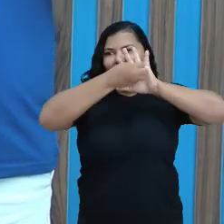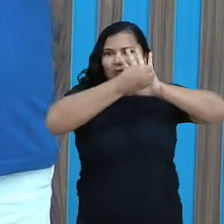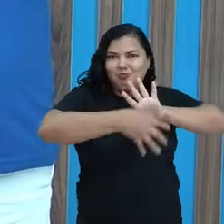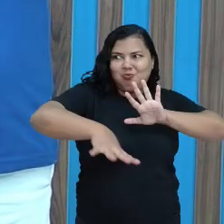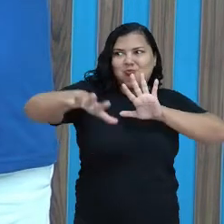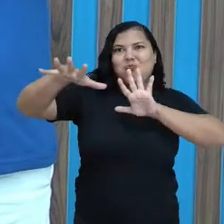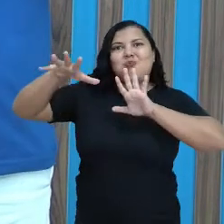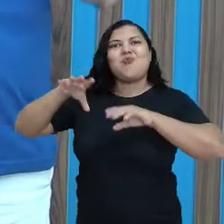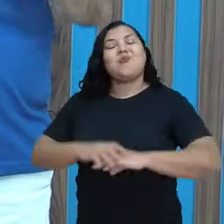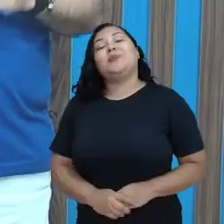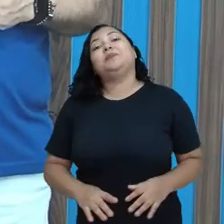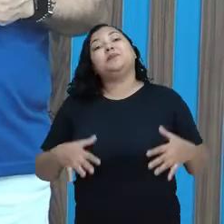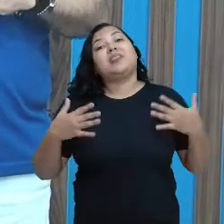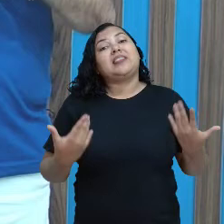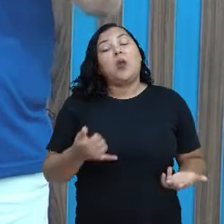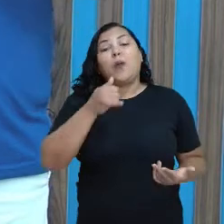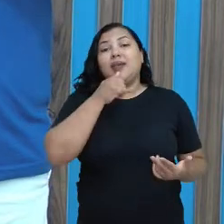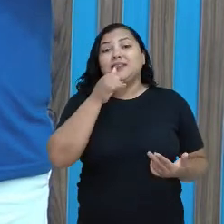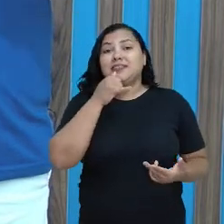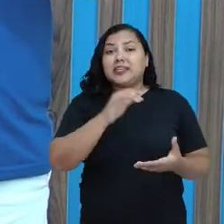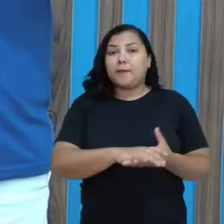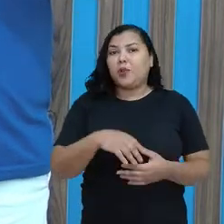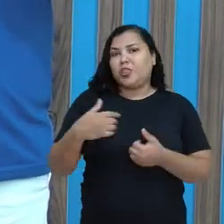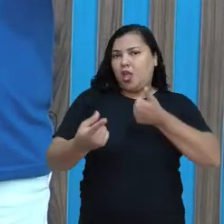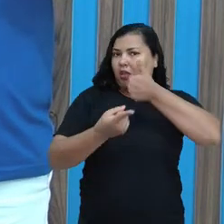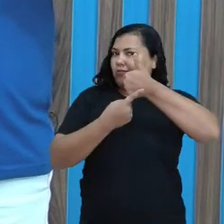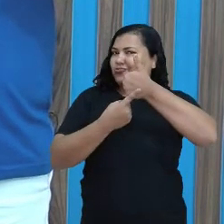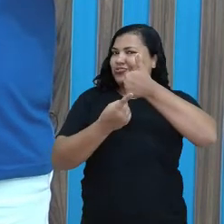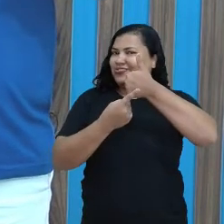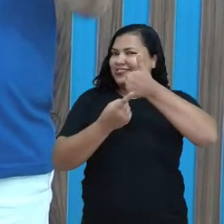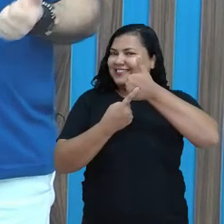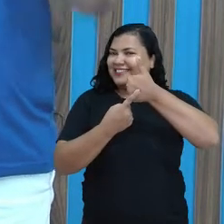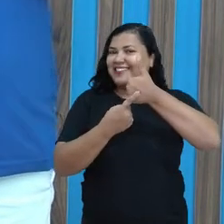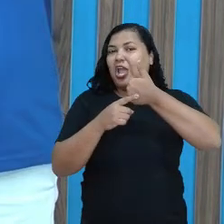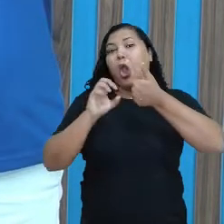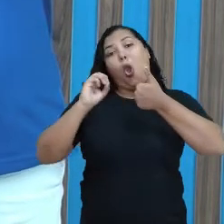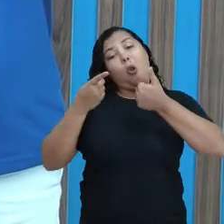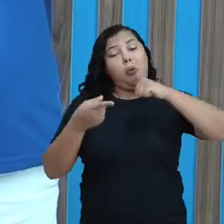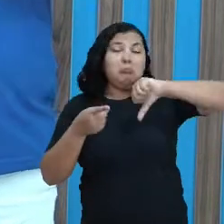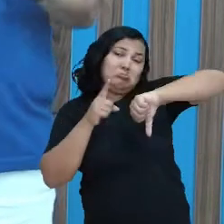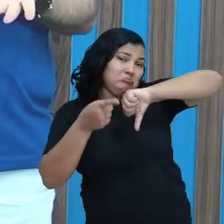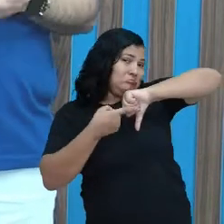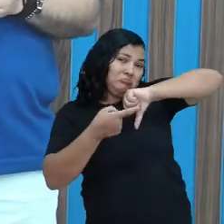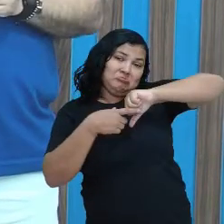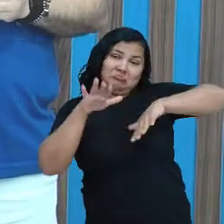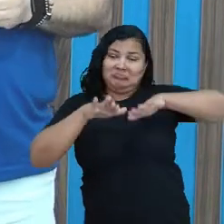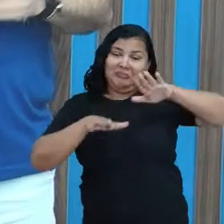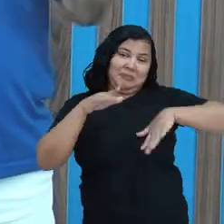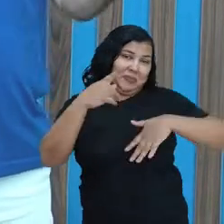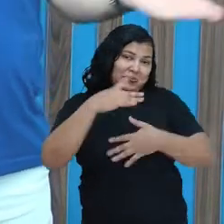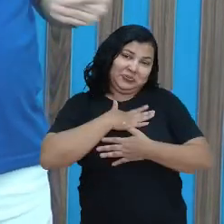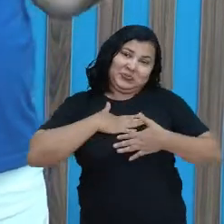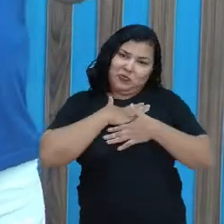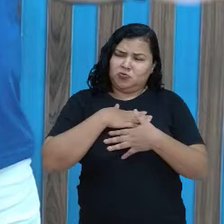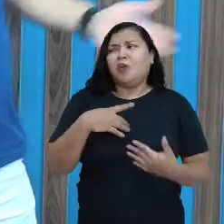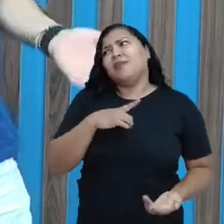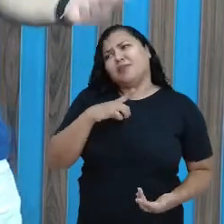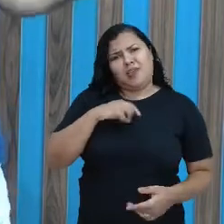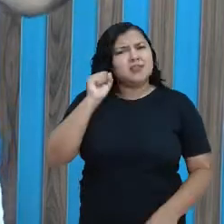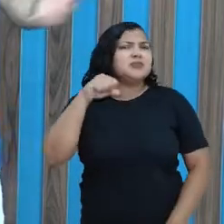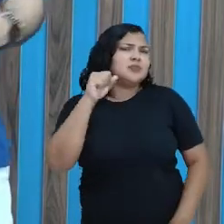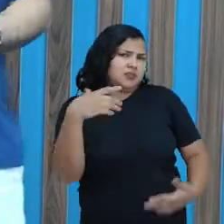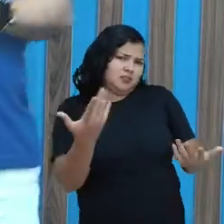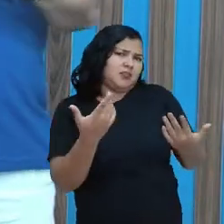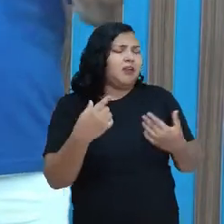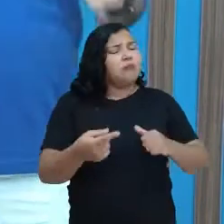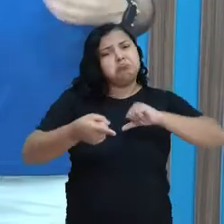compartilhar, daí, ó, como vocês dizem, o joinha, certo? Ou não joinha, né, caso não goste, né, porque existe a possibilidade, né,